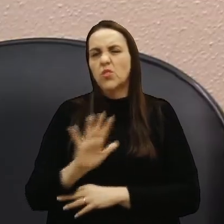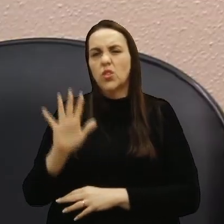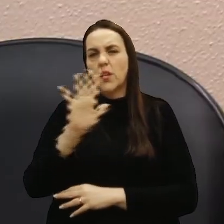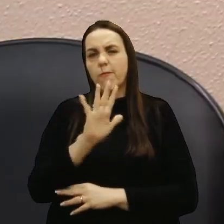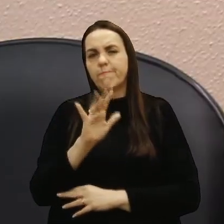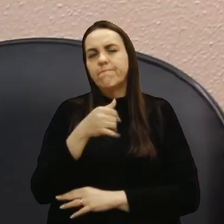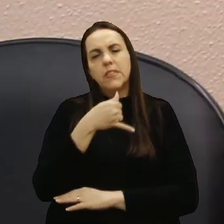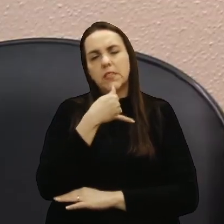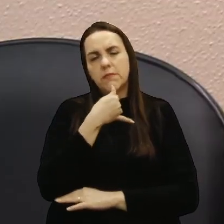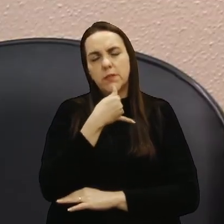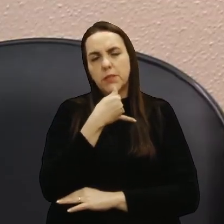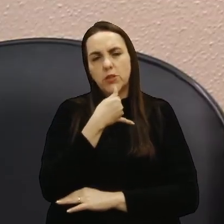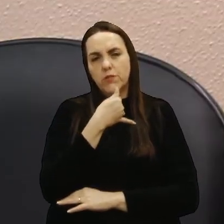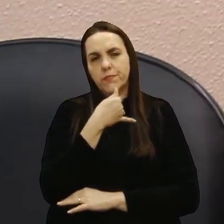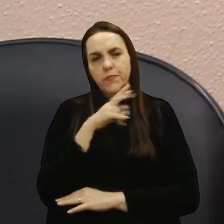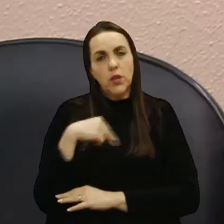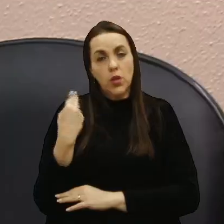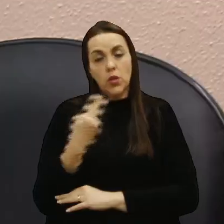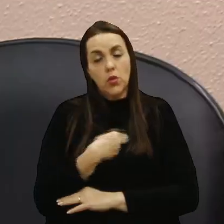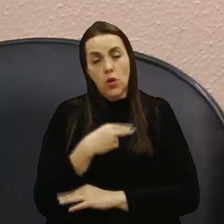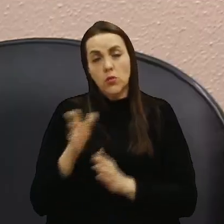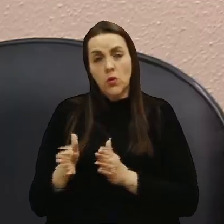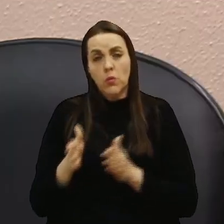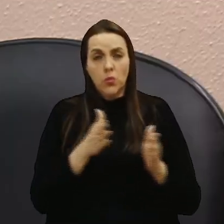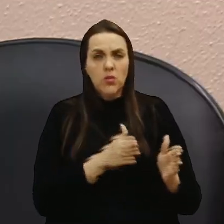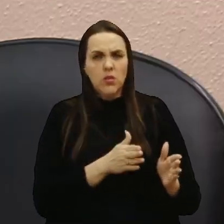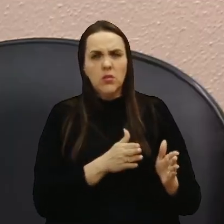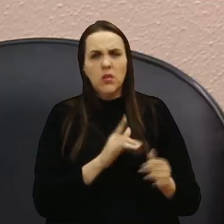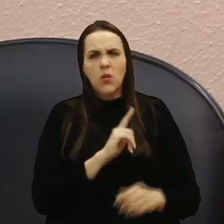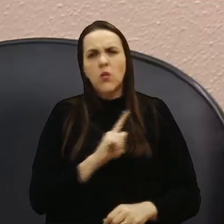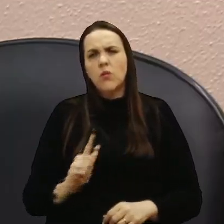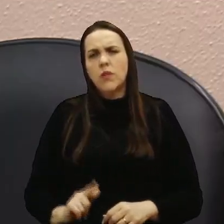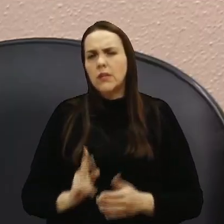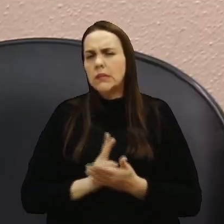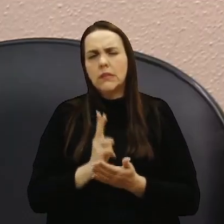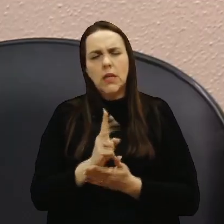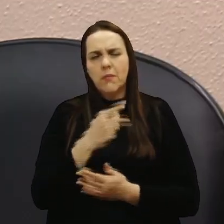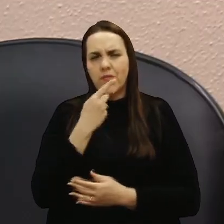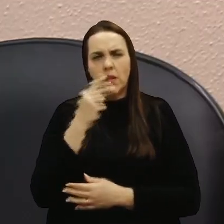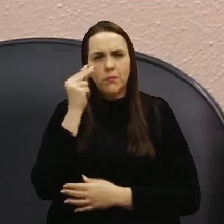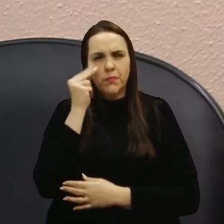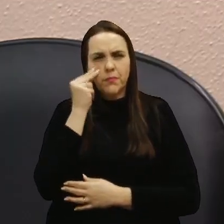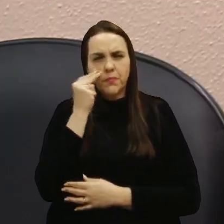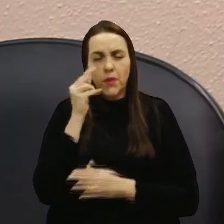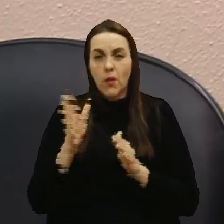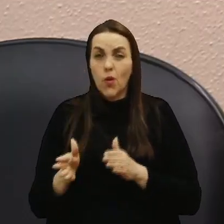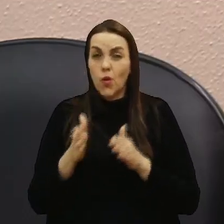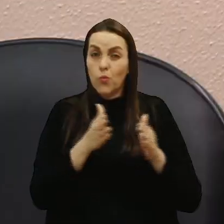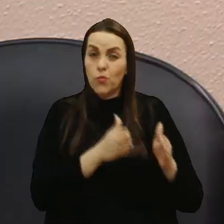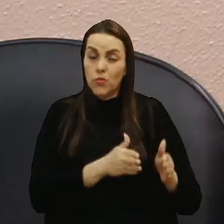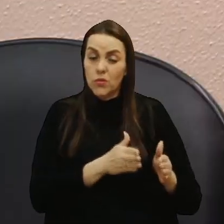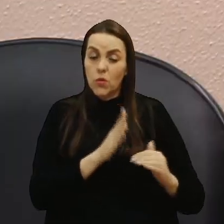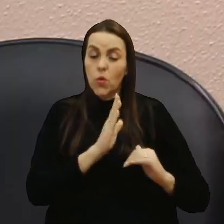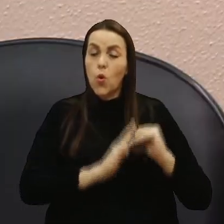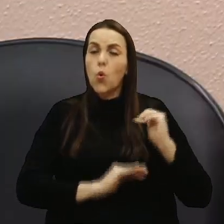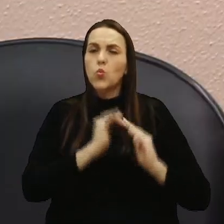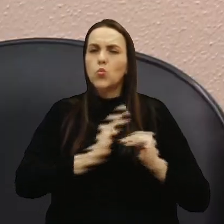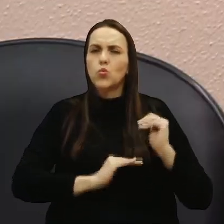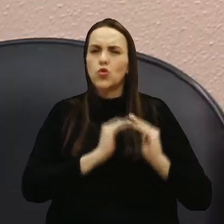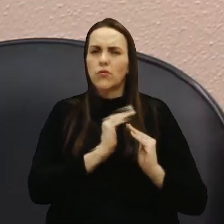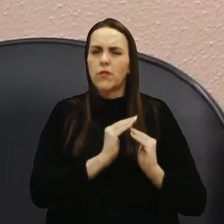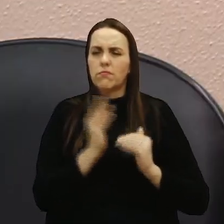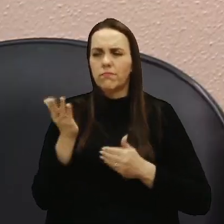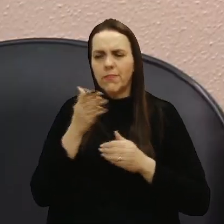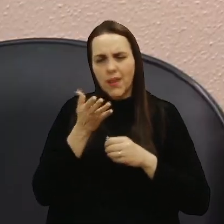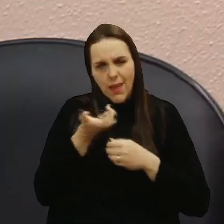infelizmente. Nós, enquanto oposição, sempre dissemos aqui, eu e o vereador Libardi, que éramos uma oposição construtiva.